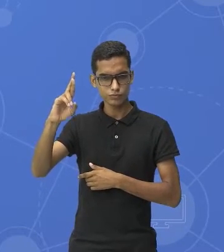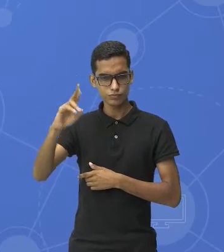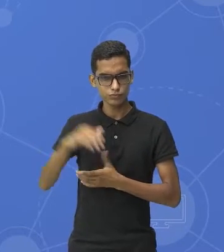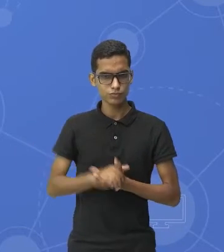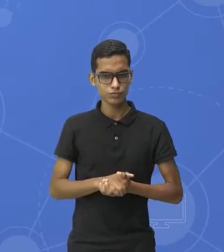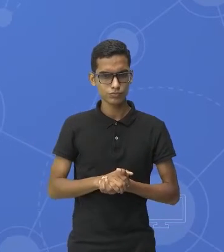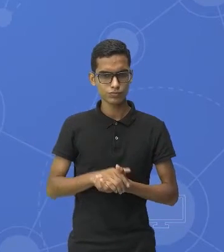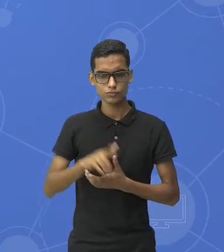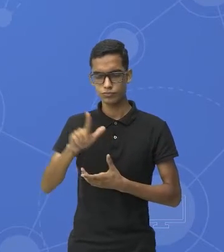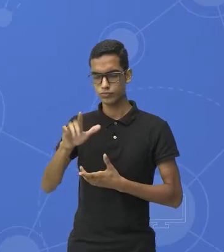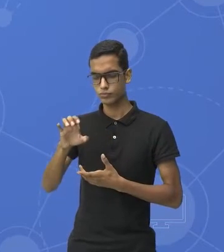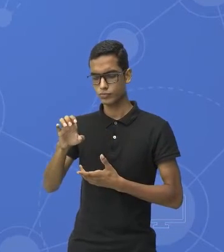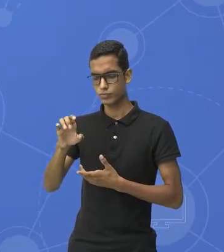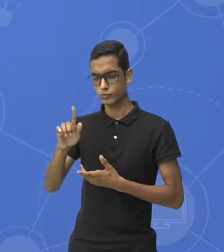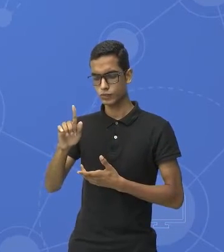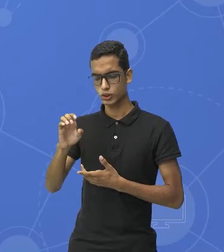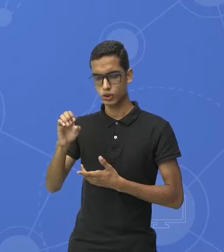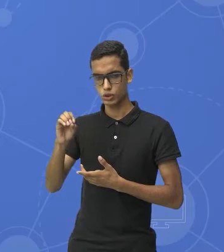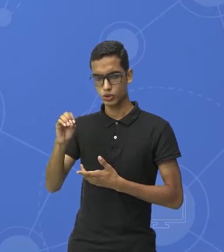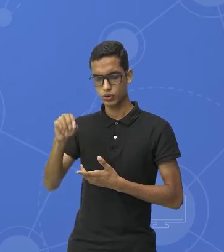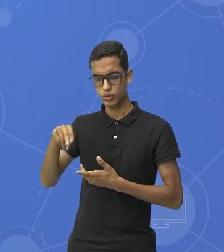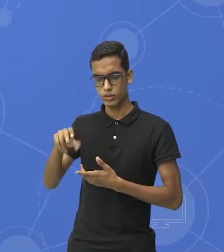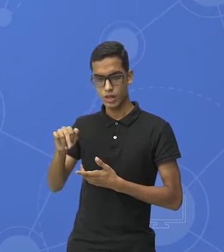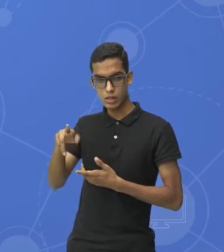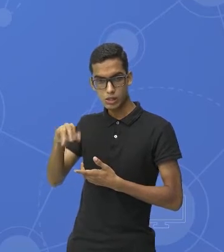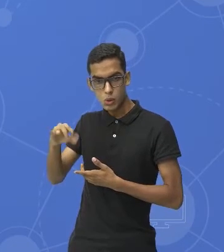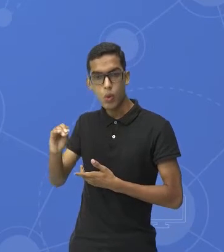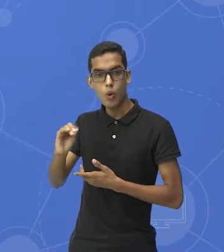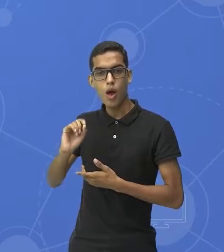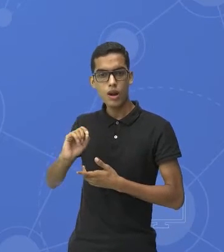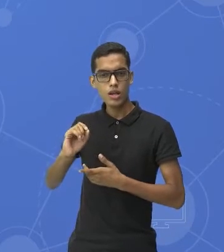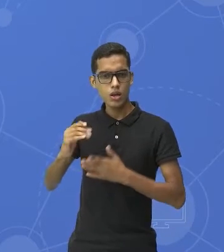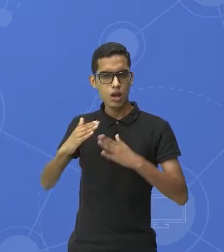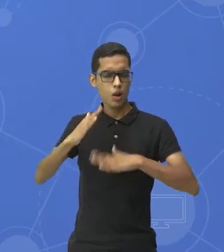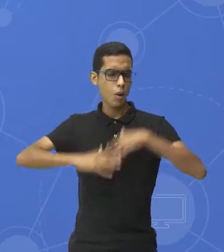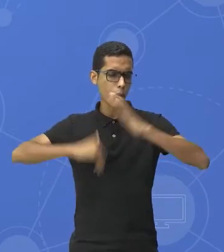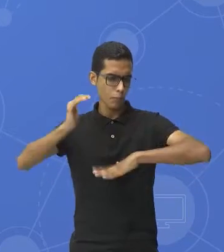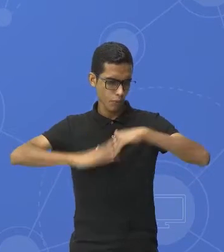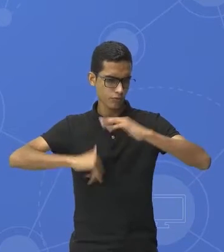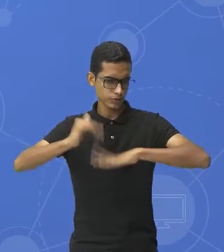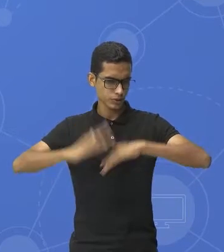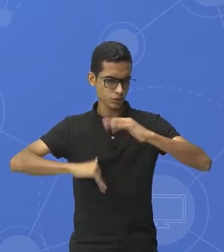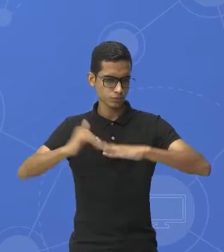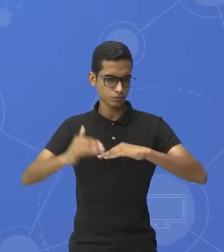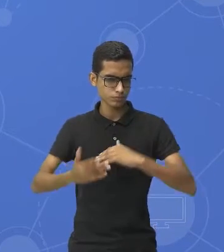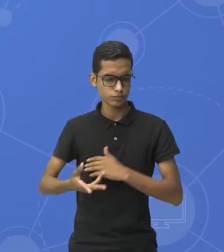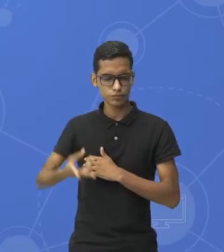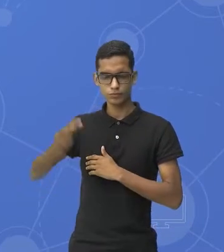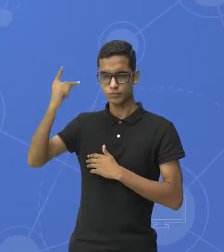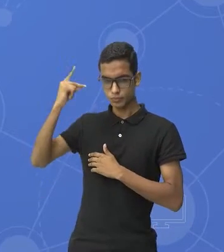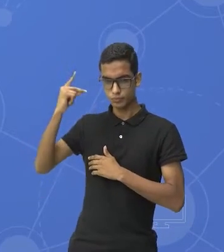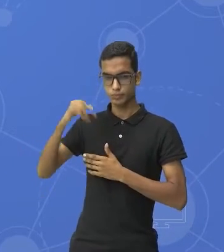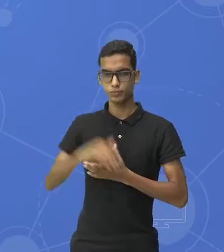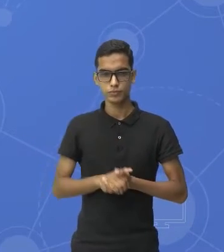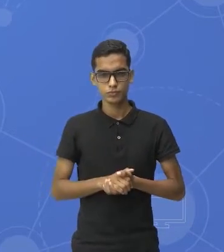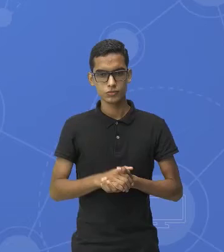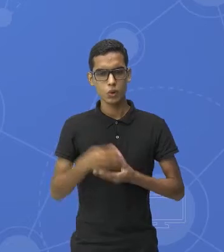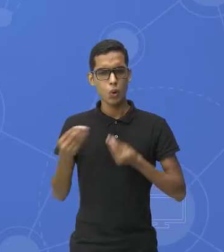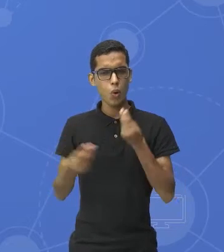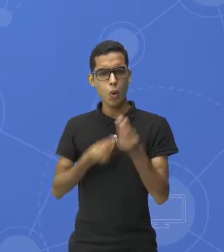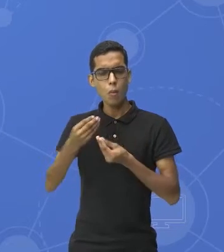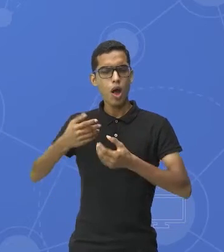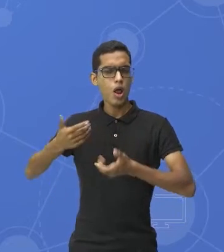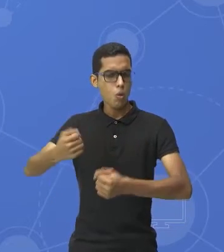legionário era uma profissão em si. Vamos agora conhecer um pouquinho, falar um pouquinho sobre como é que era um legionário romano, um